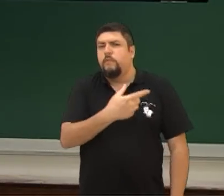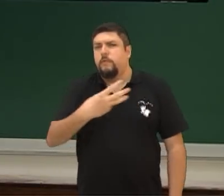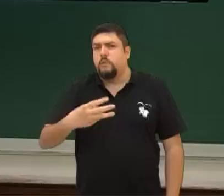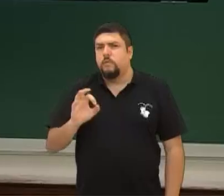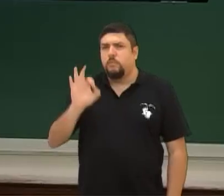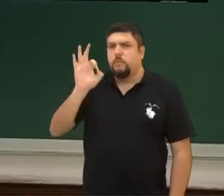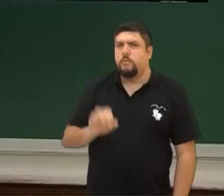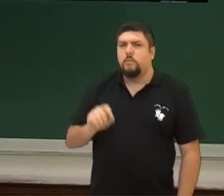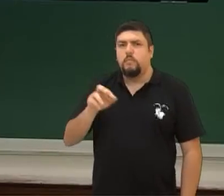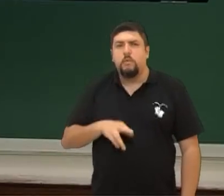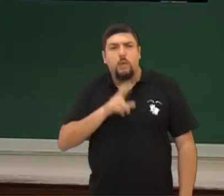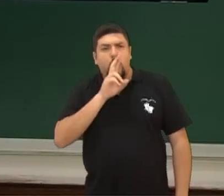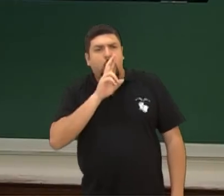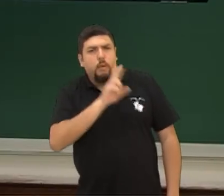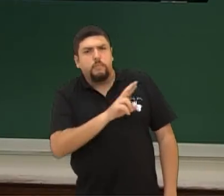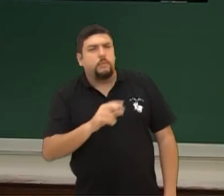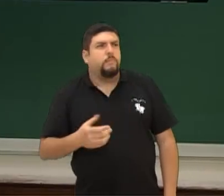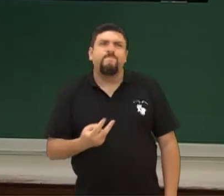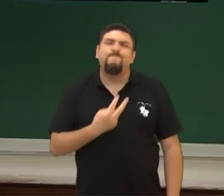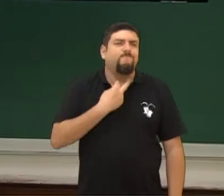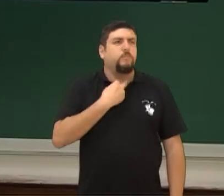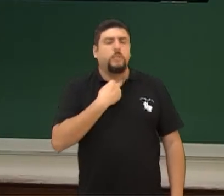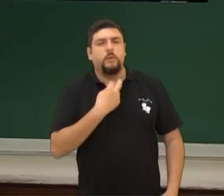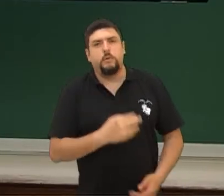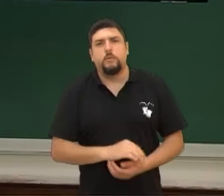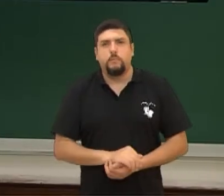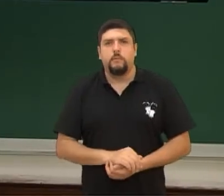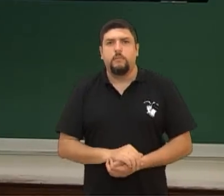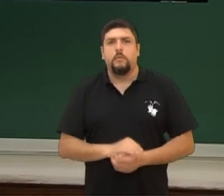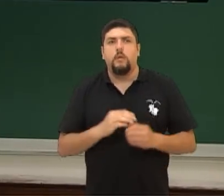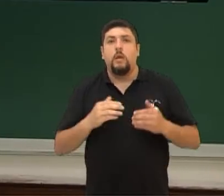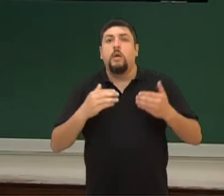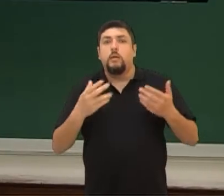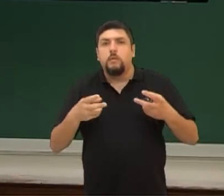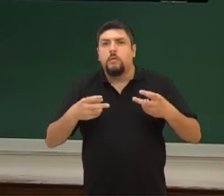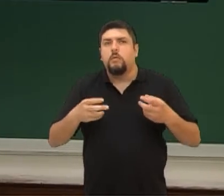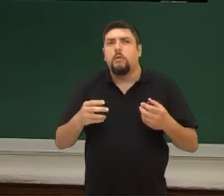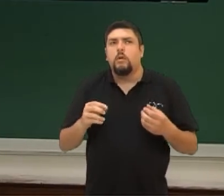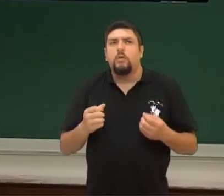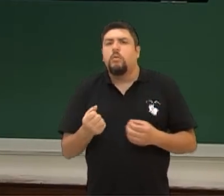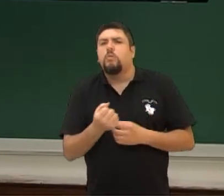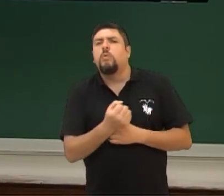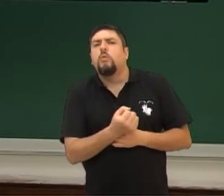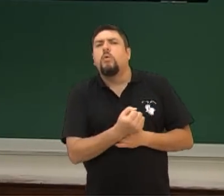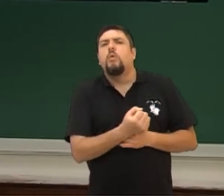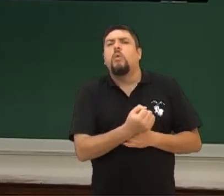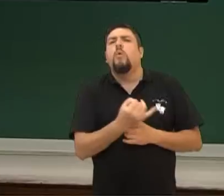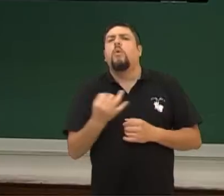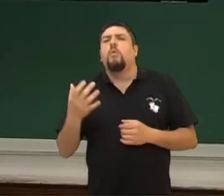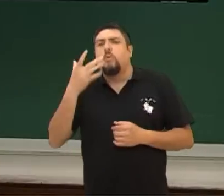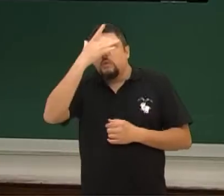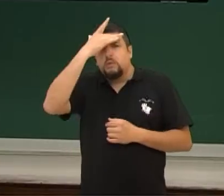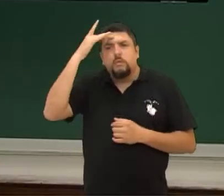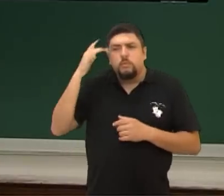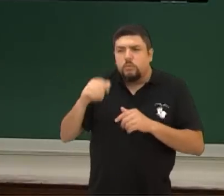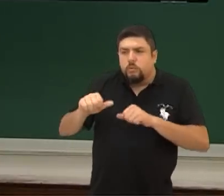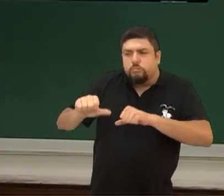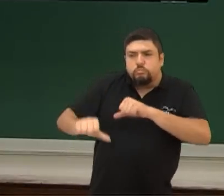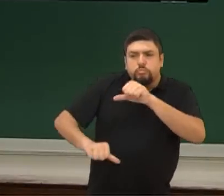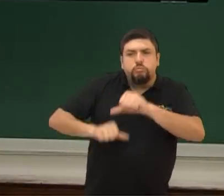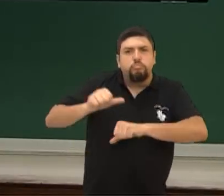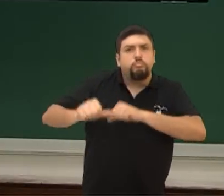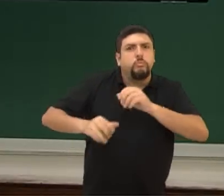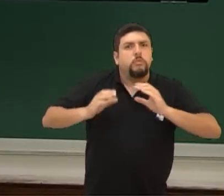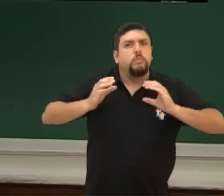23%, respondeu que não, certo? Então, observe ali, qual a porcentagem de pessoas que mudaram esse comportamento desde o início da